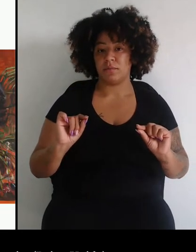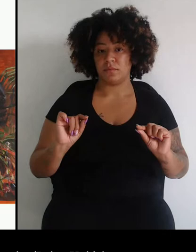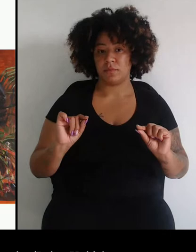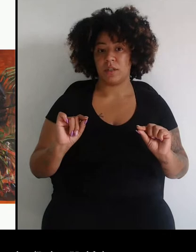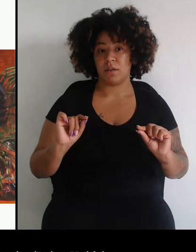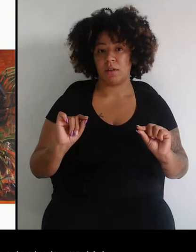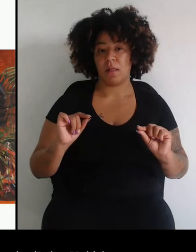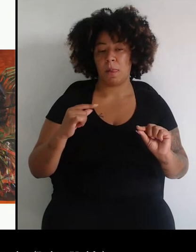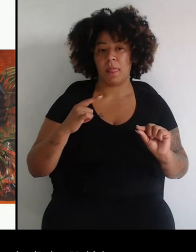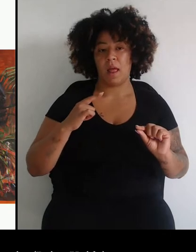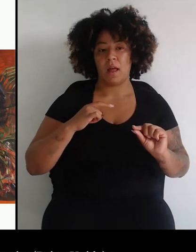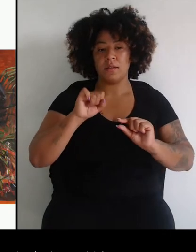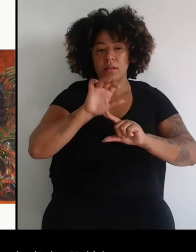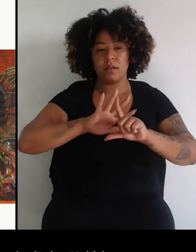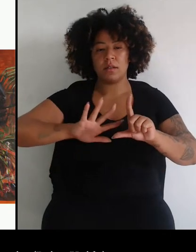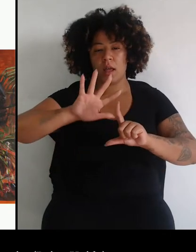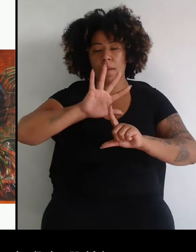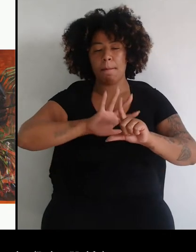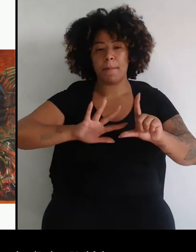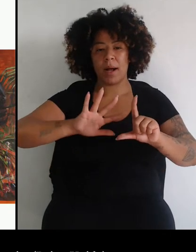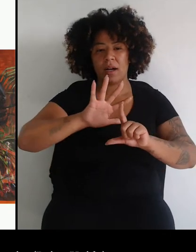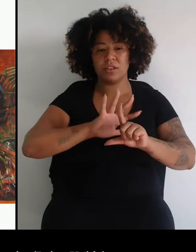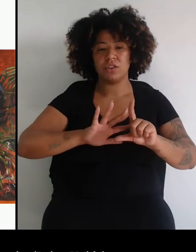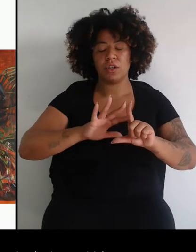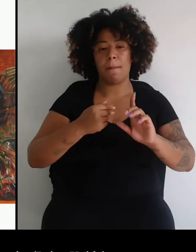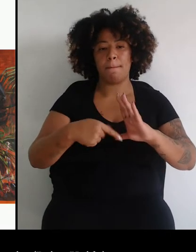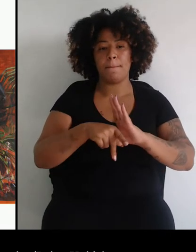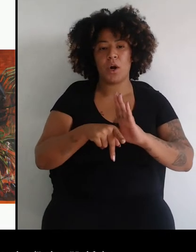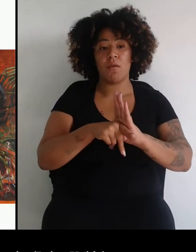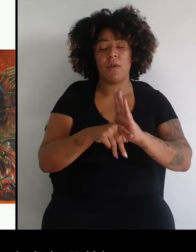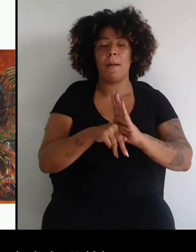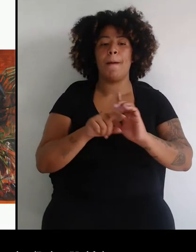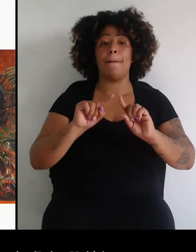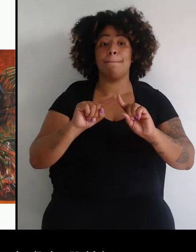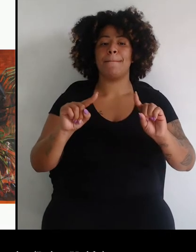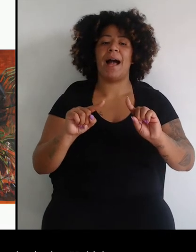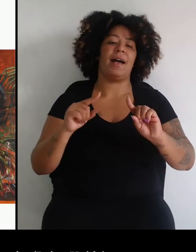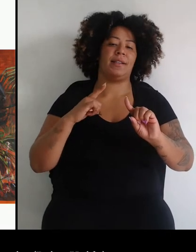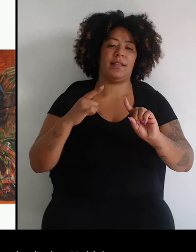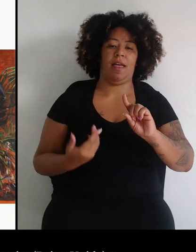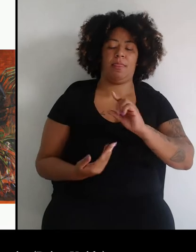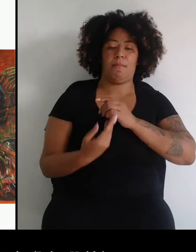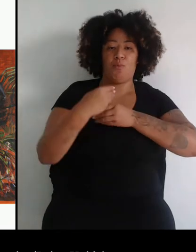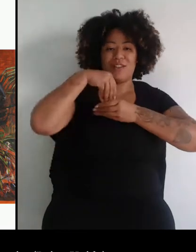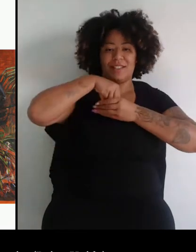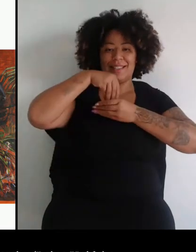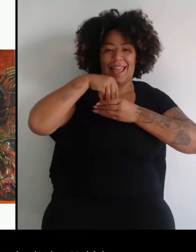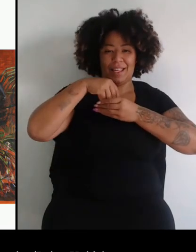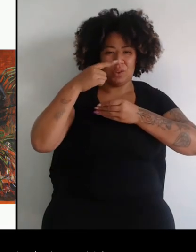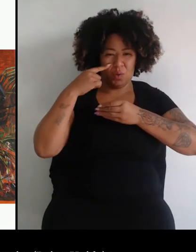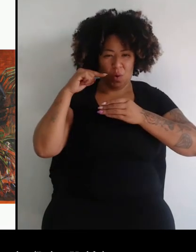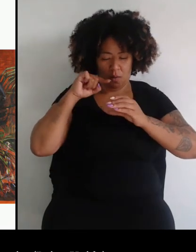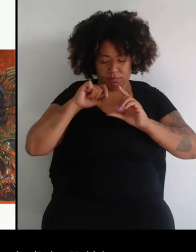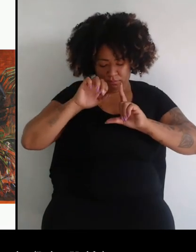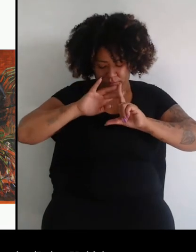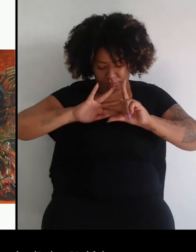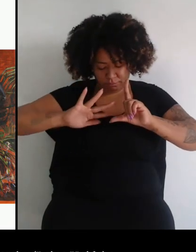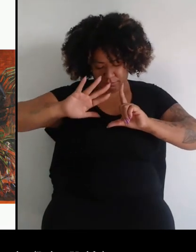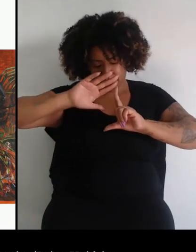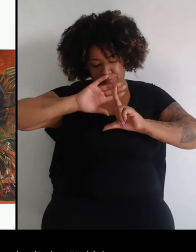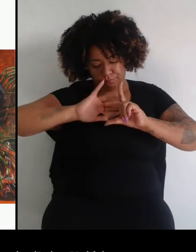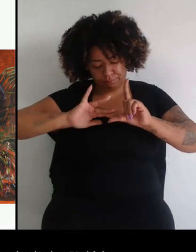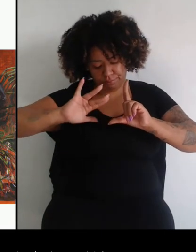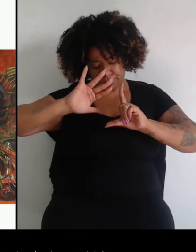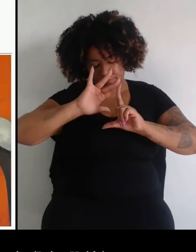mas também pensa assim sobre o que está na parte inferior do crucifixo essas figuras na base do